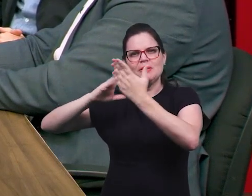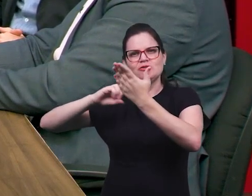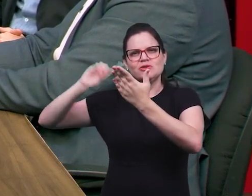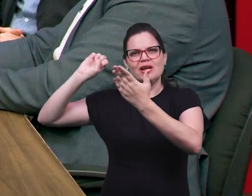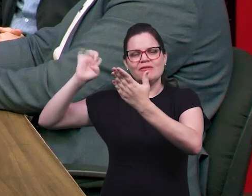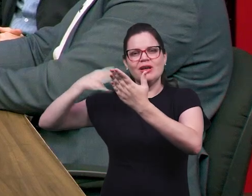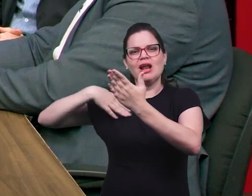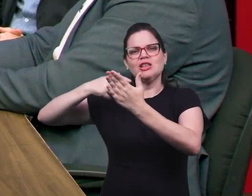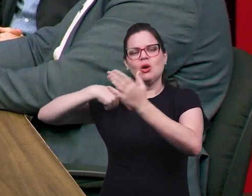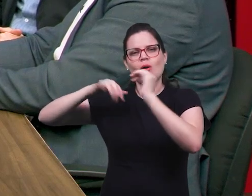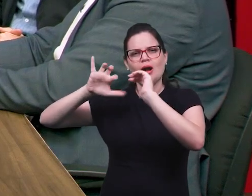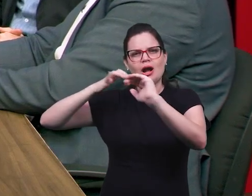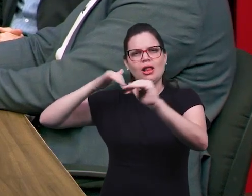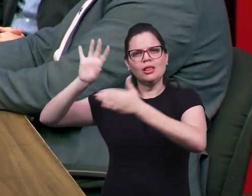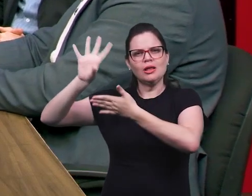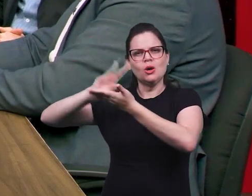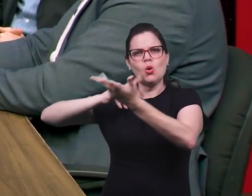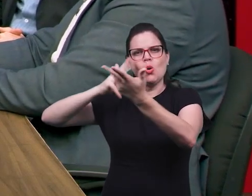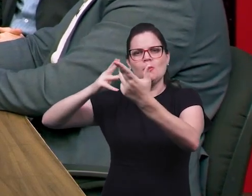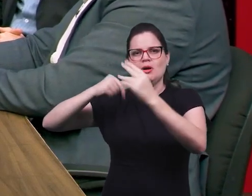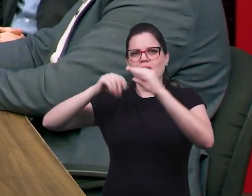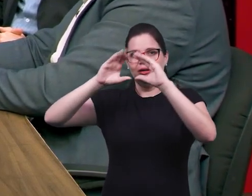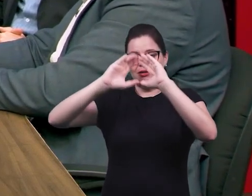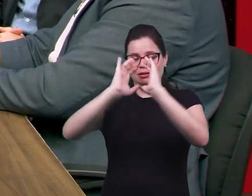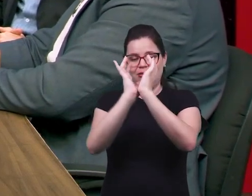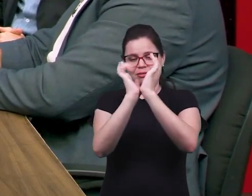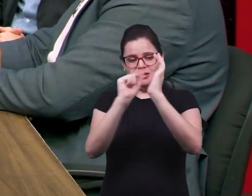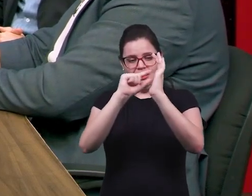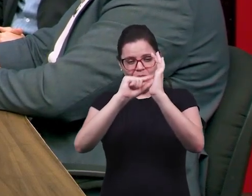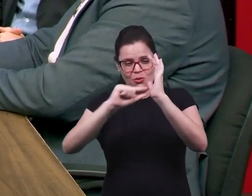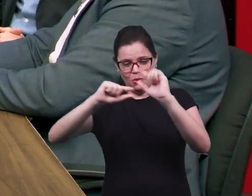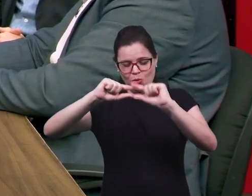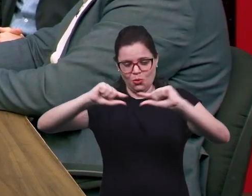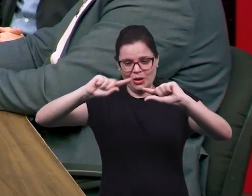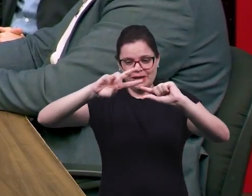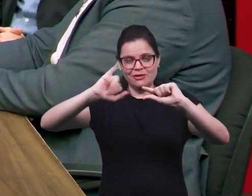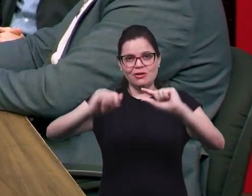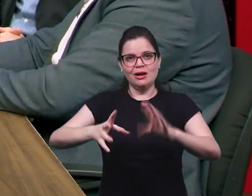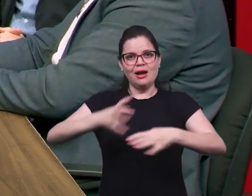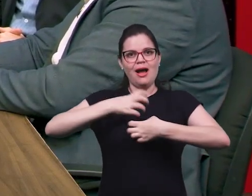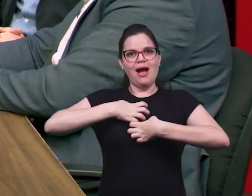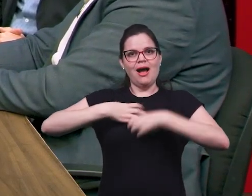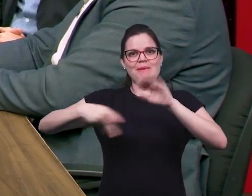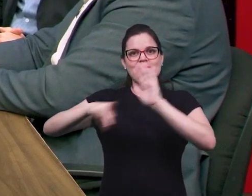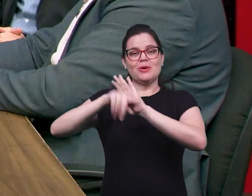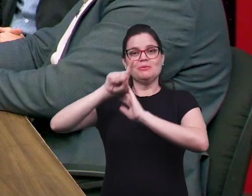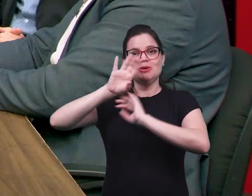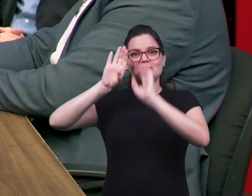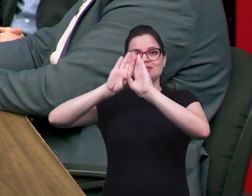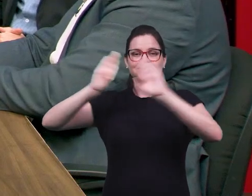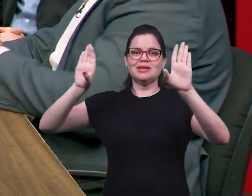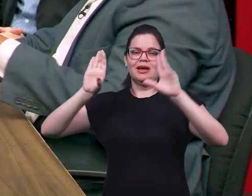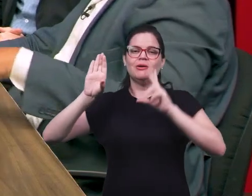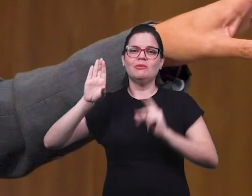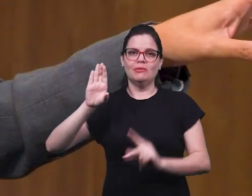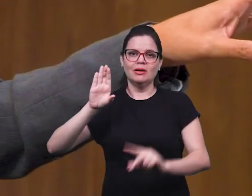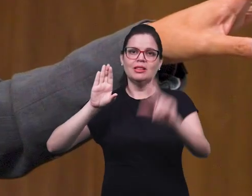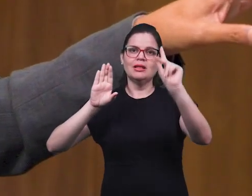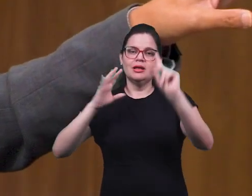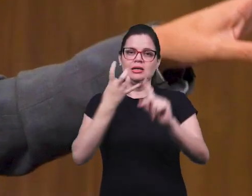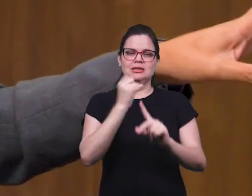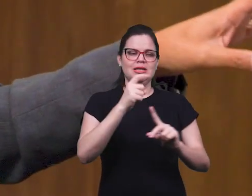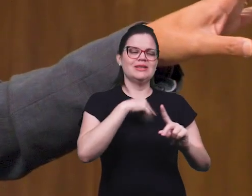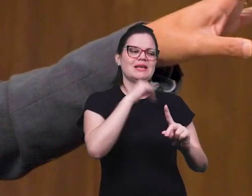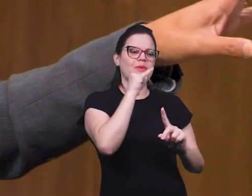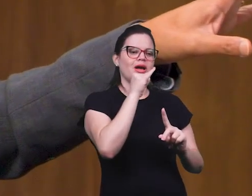em nós, o resultado é a produção em nós daquilo que é do Senhor. Então, se nós cantamos a tristeza do mundo,